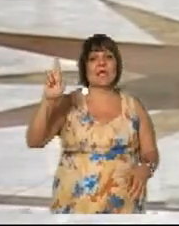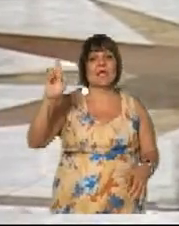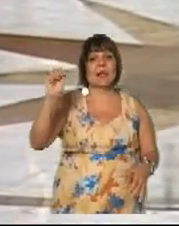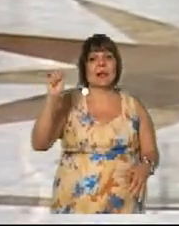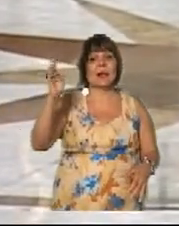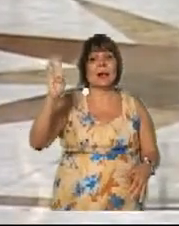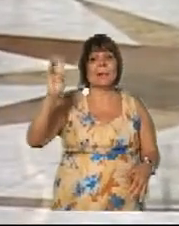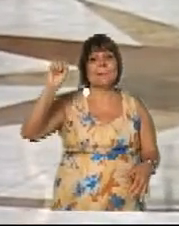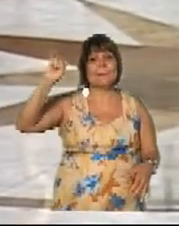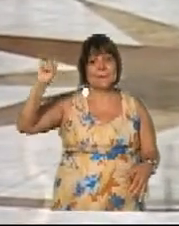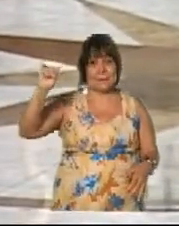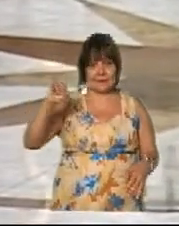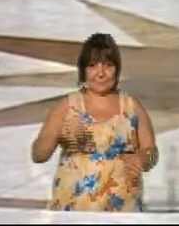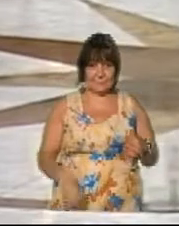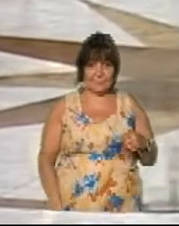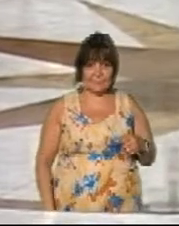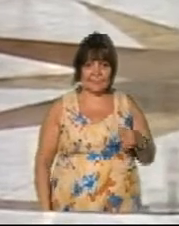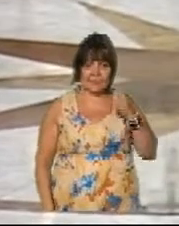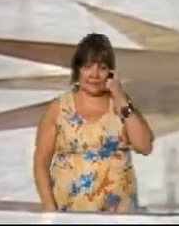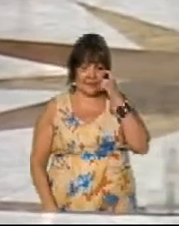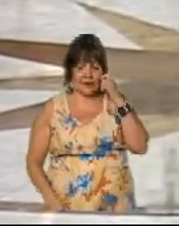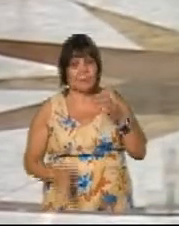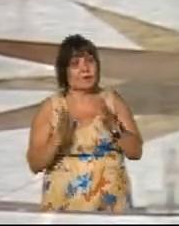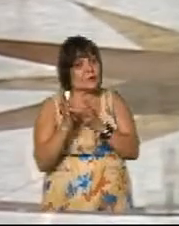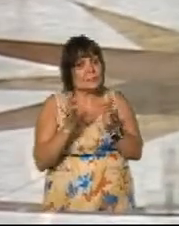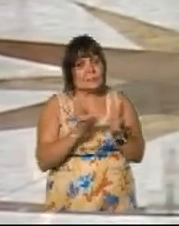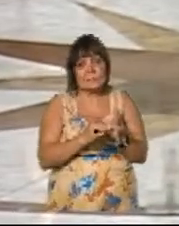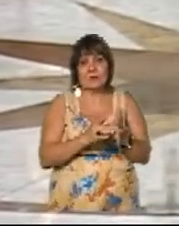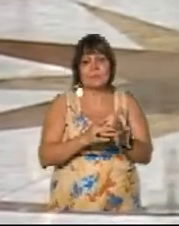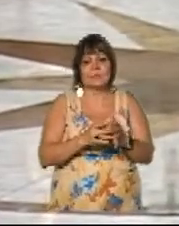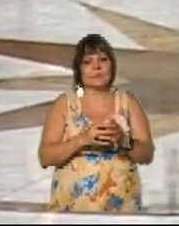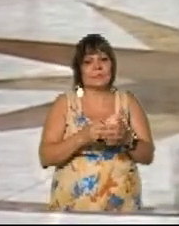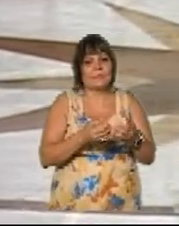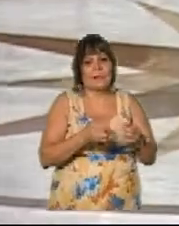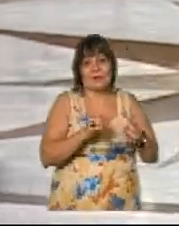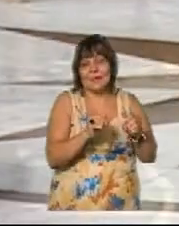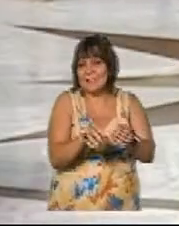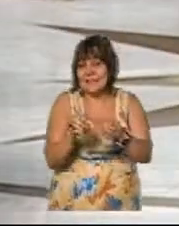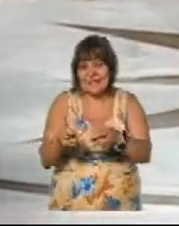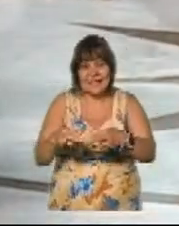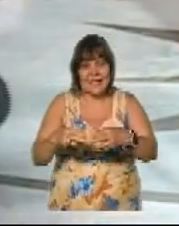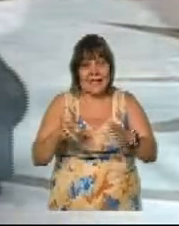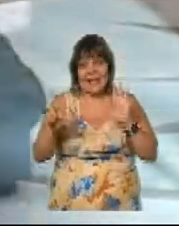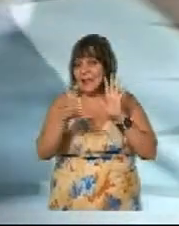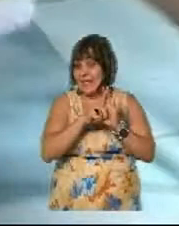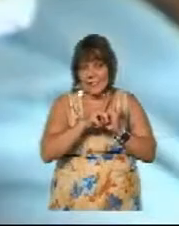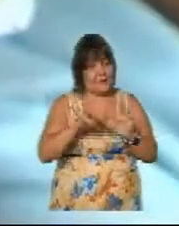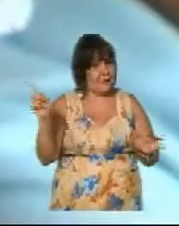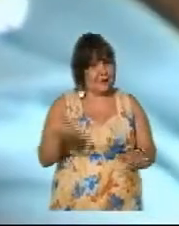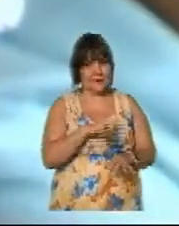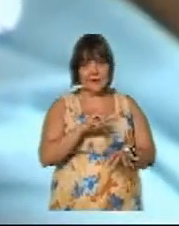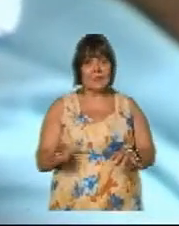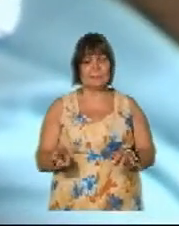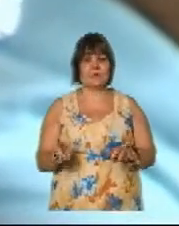Jesus não trouxe uma série de regras, de leis. Ele trouxe ensinamentos, ele trouxe vida. Ele não